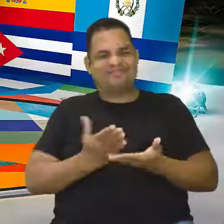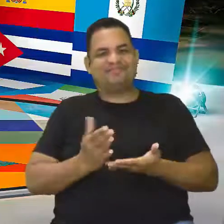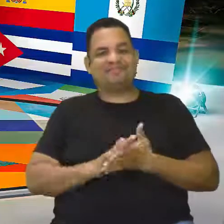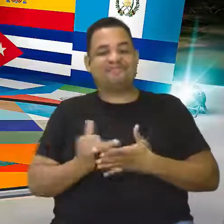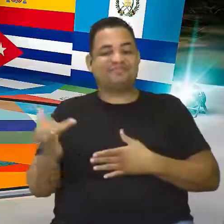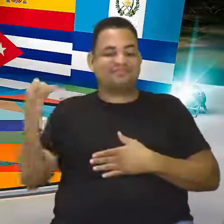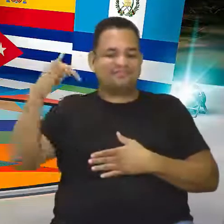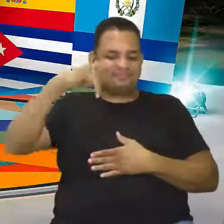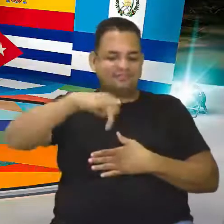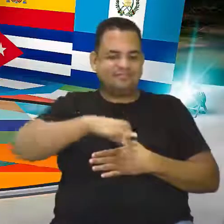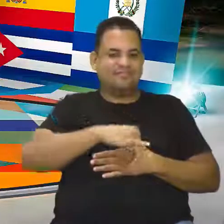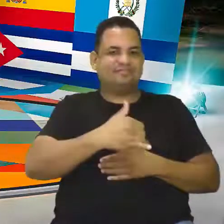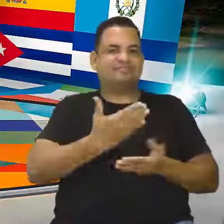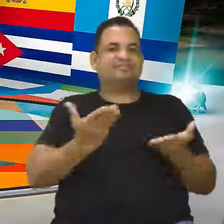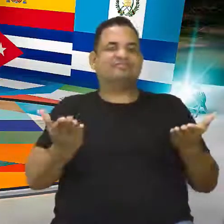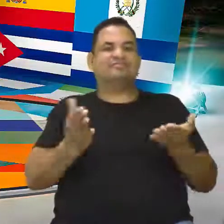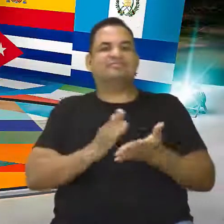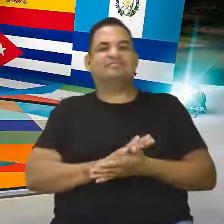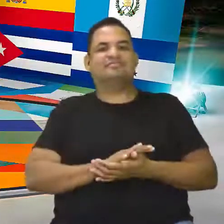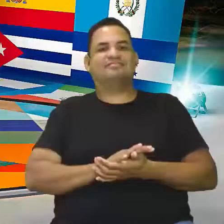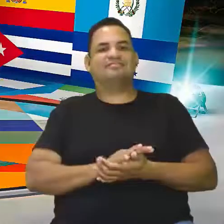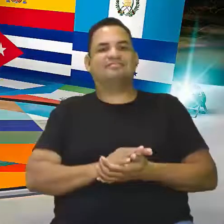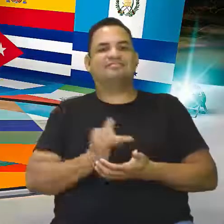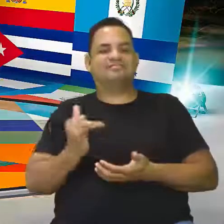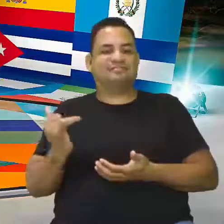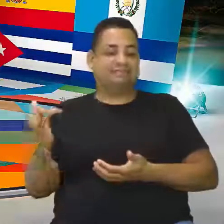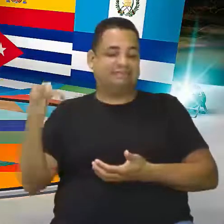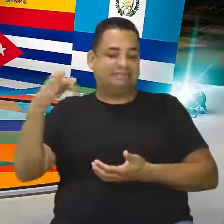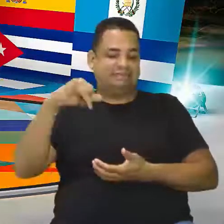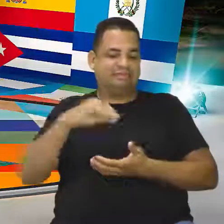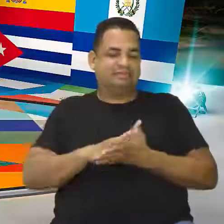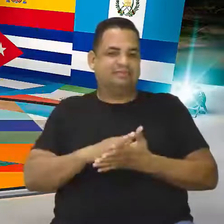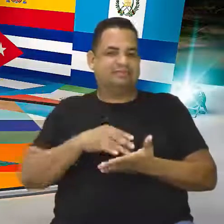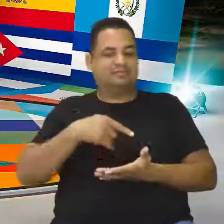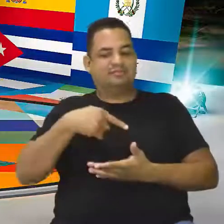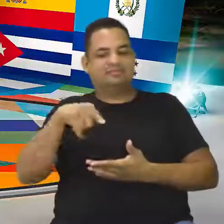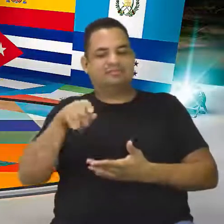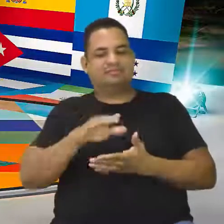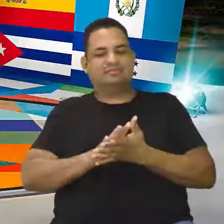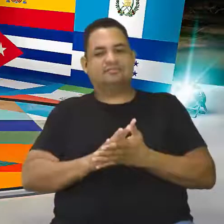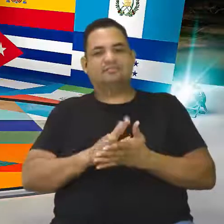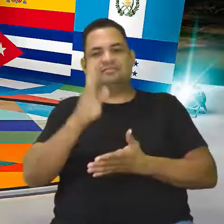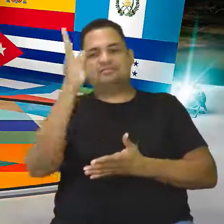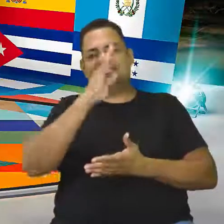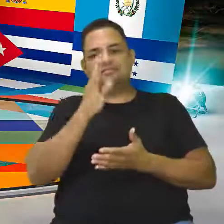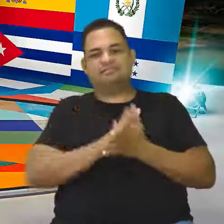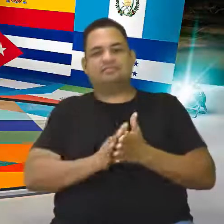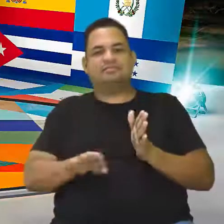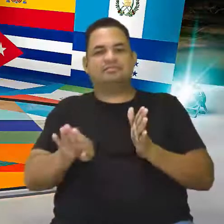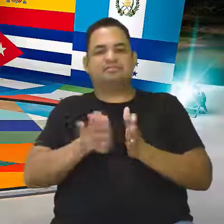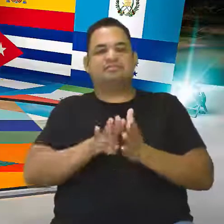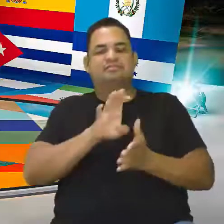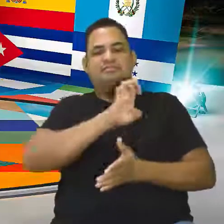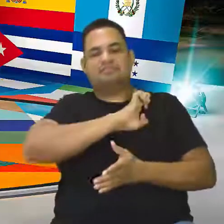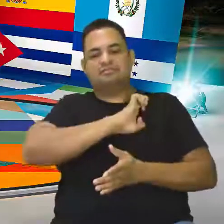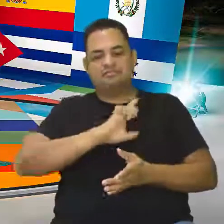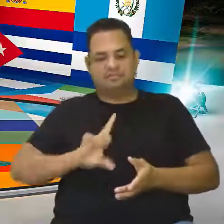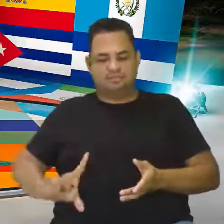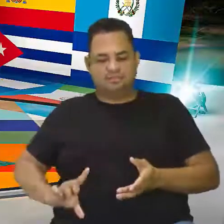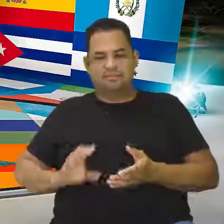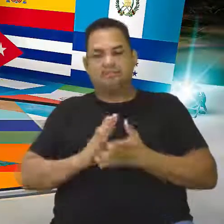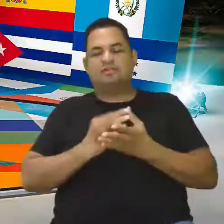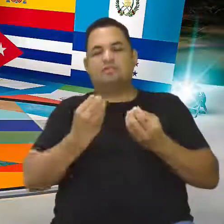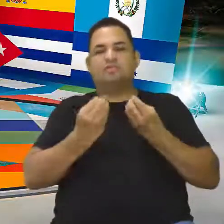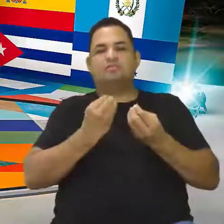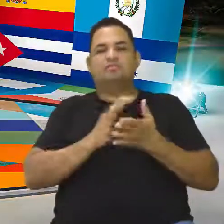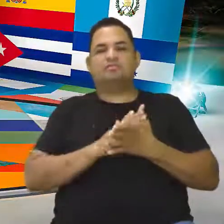Desembarcaram, pousaram. Nosso aviãozinho saiu do Brasil e chegou em El Salvador, meus amores. E aí, como é que foi a